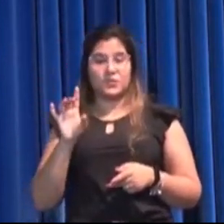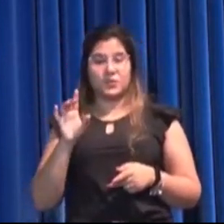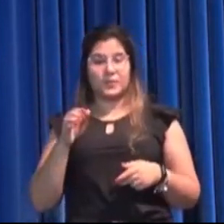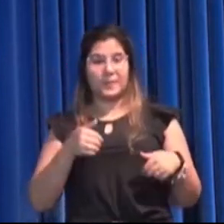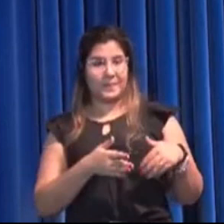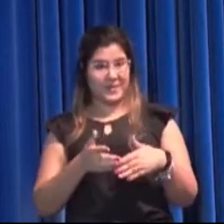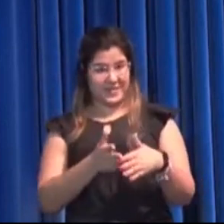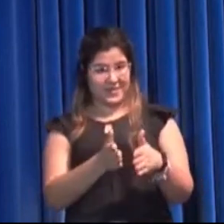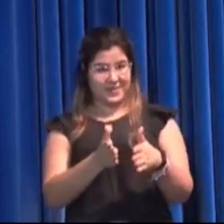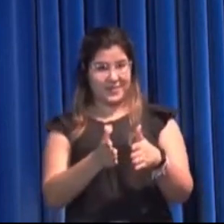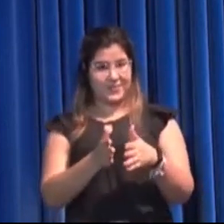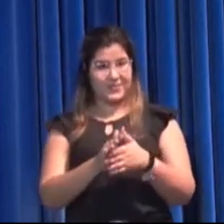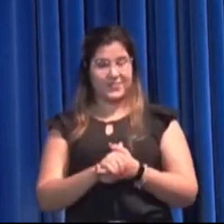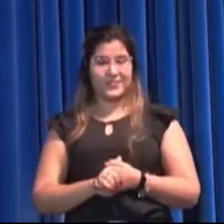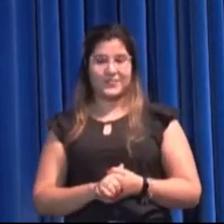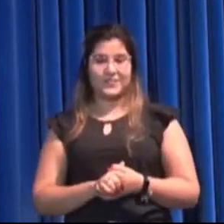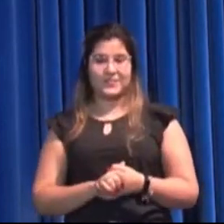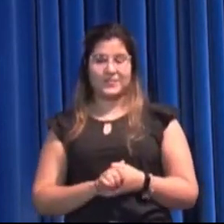Mas,